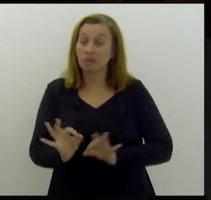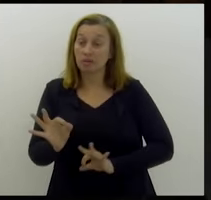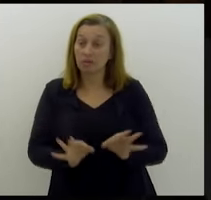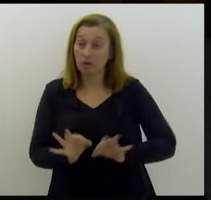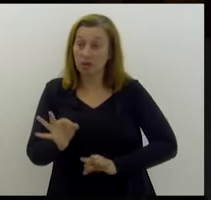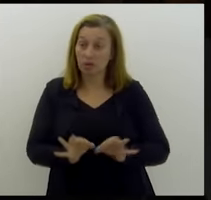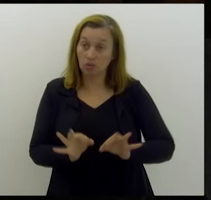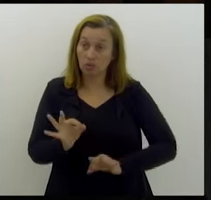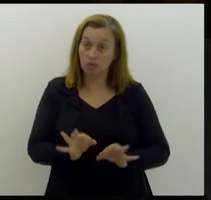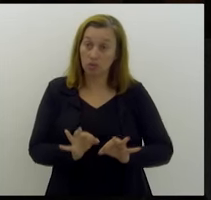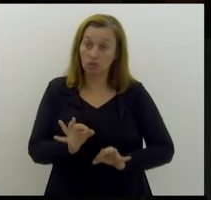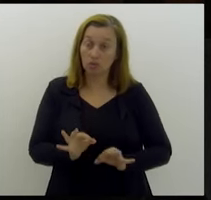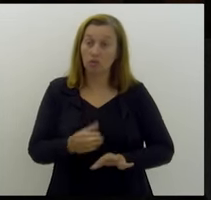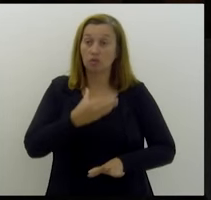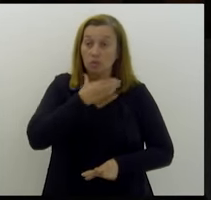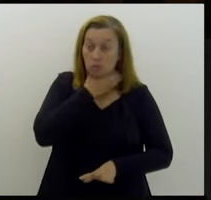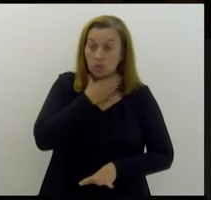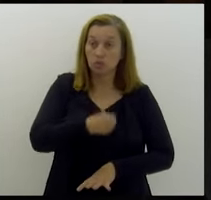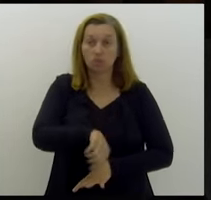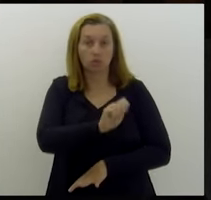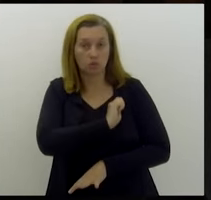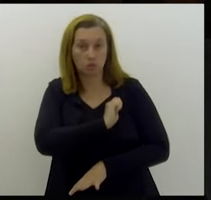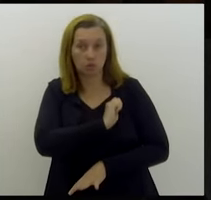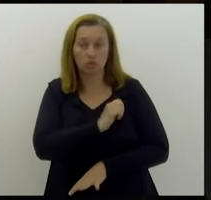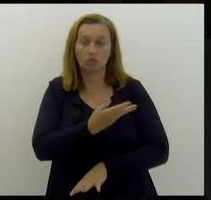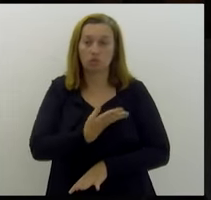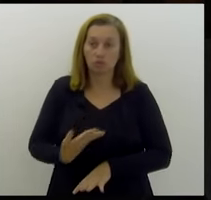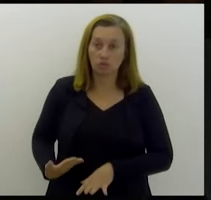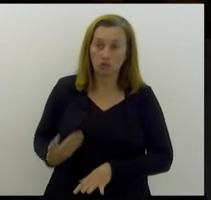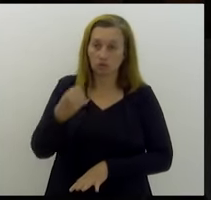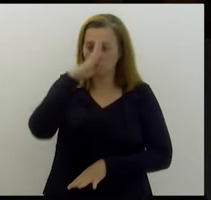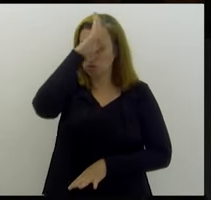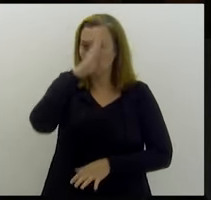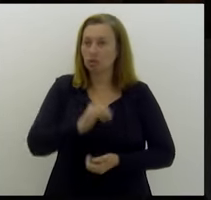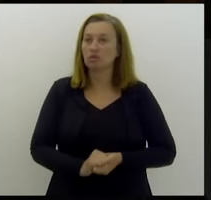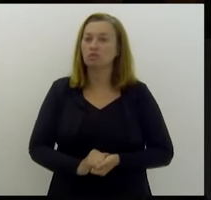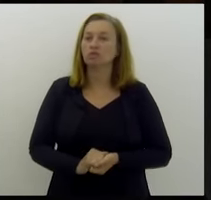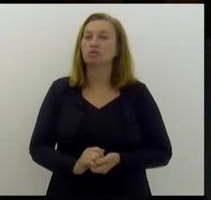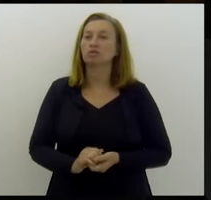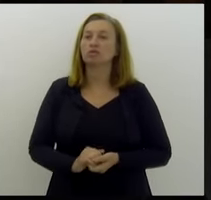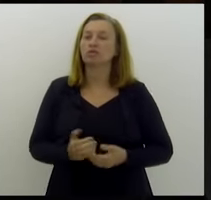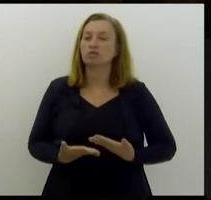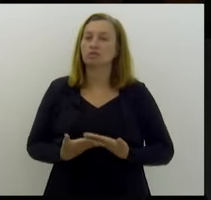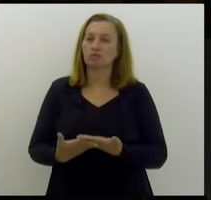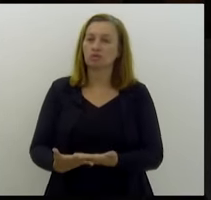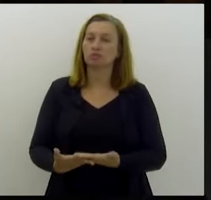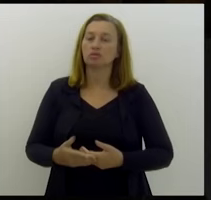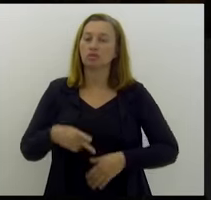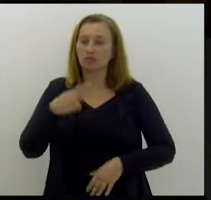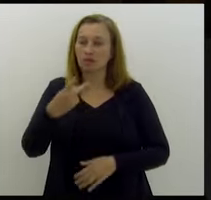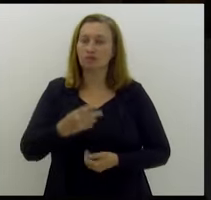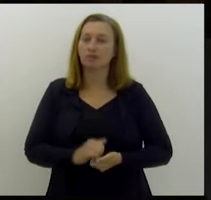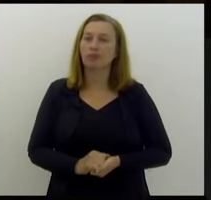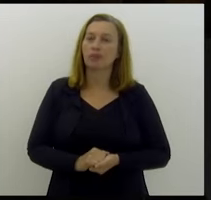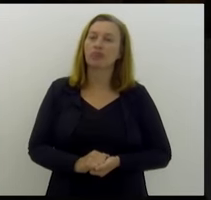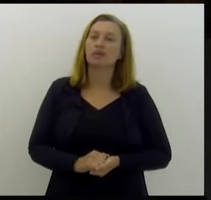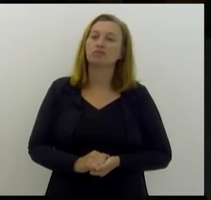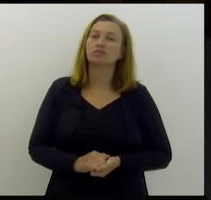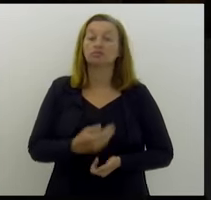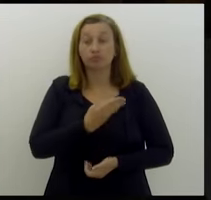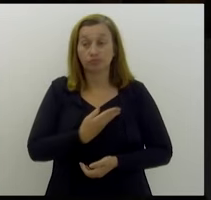nos termos que estão colocados foi o governo bolsonaro foi o governo bolsonaro e eu vou concluir falando isso foi o governo